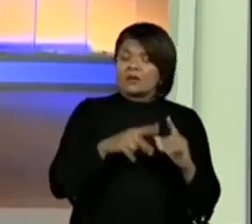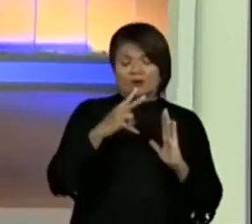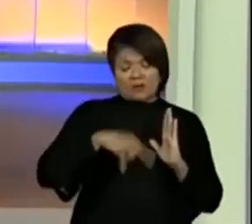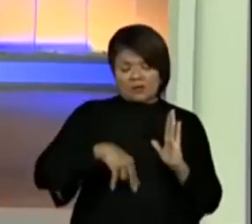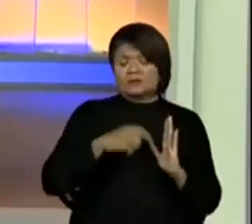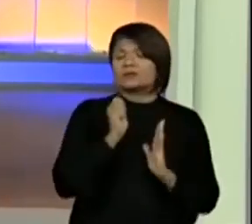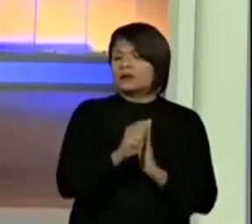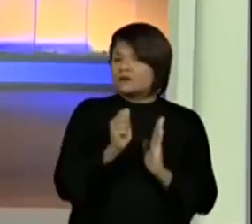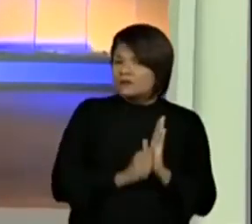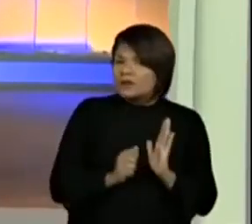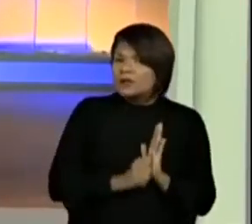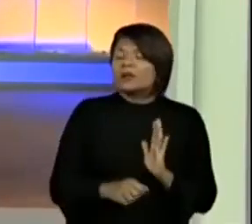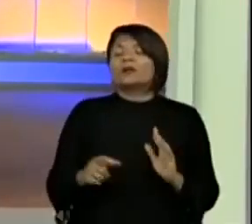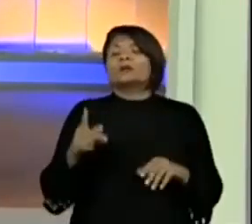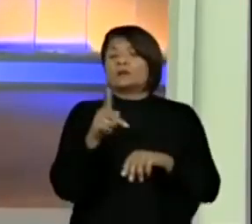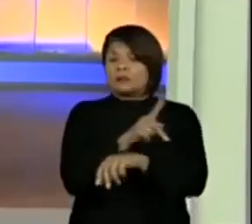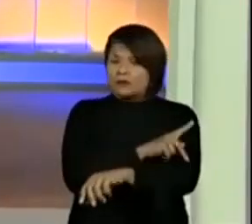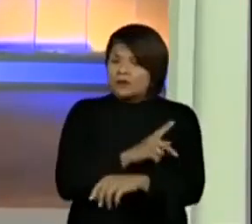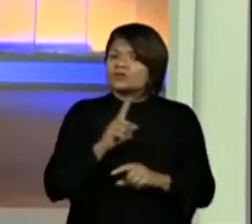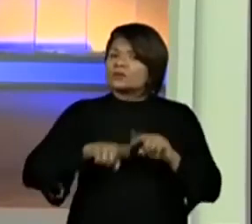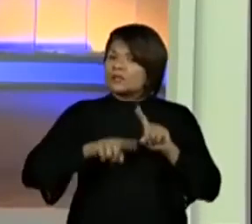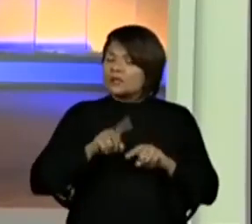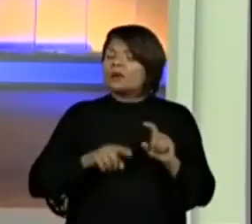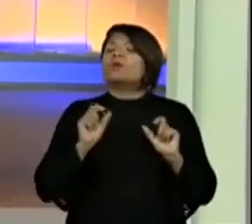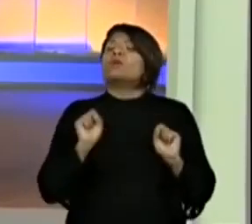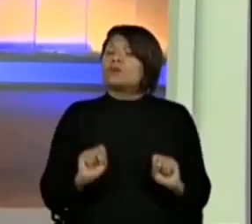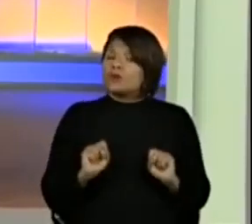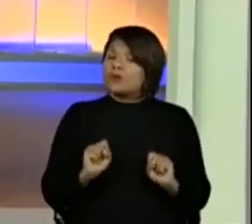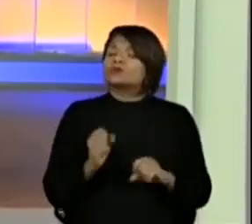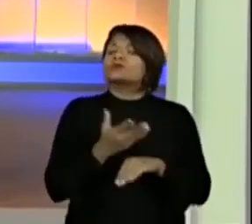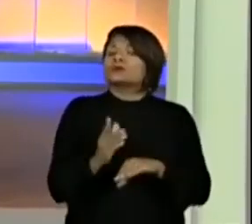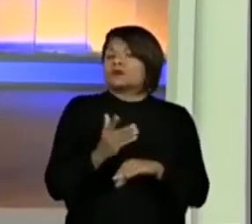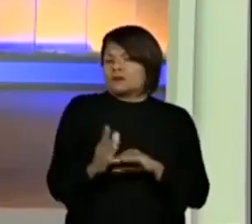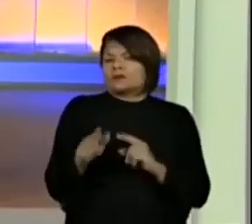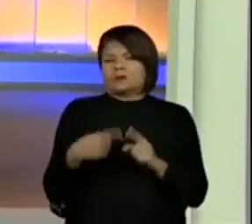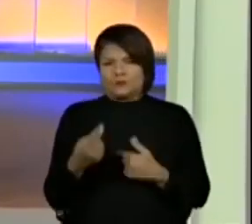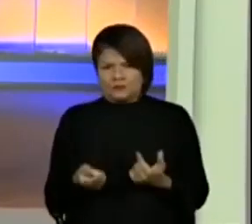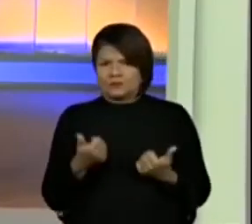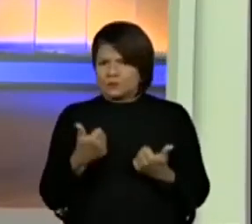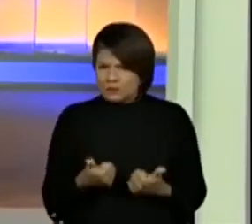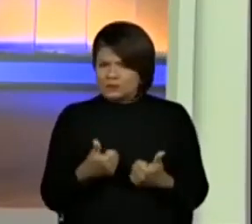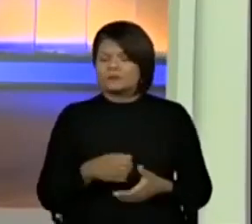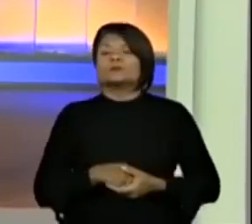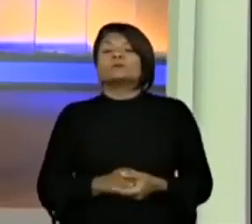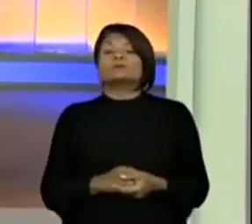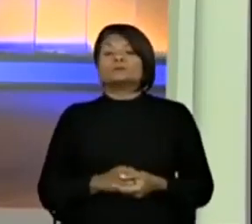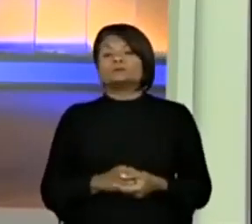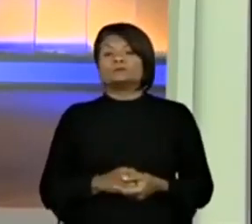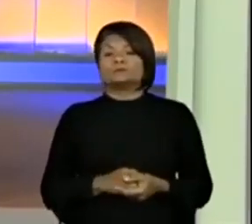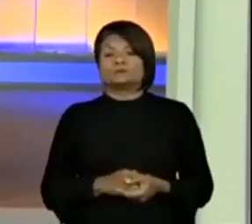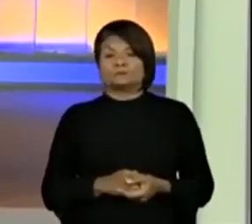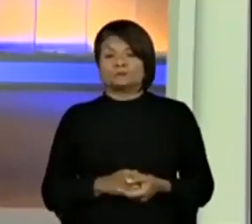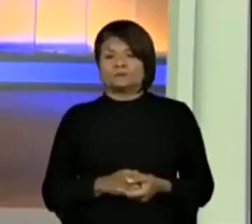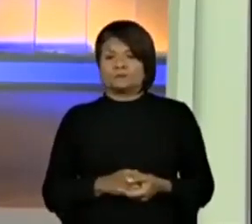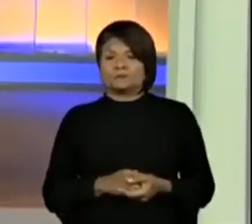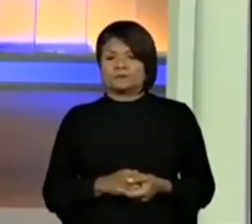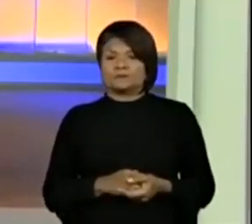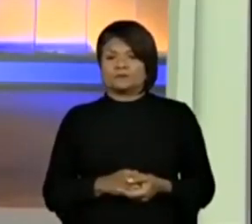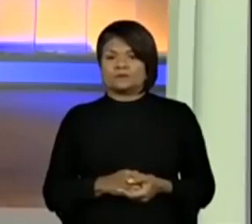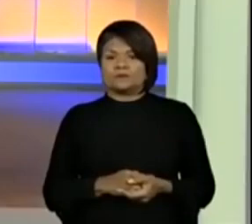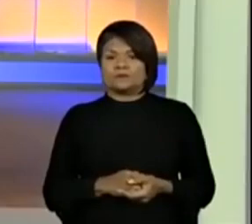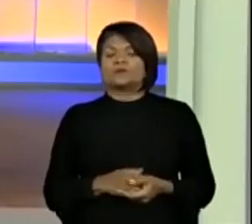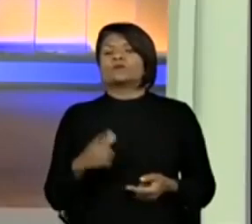escrever, o seu material pedagógico, e você pode fazer esse treino depois, beleza? Vamos lá.